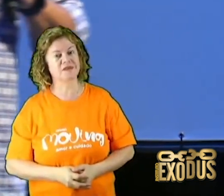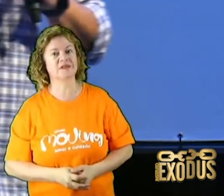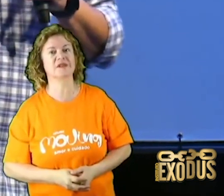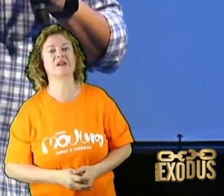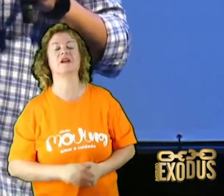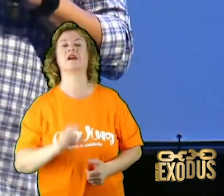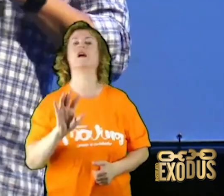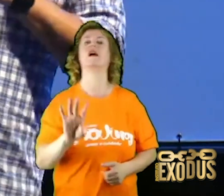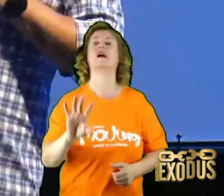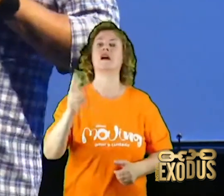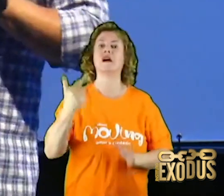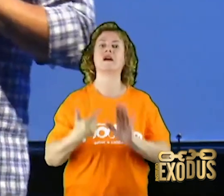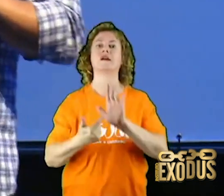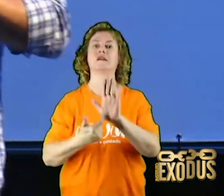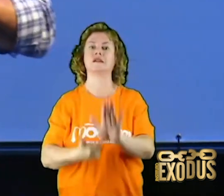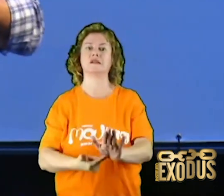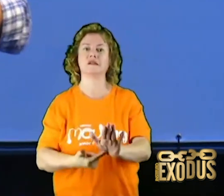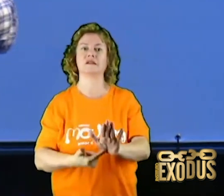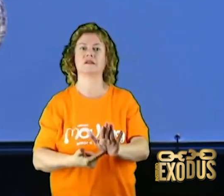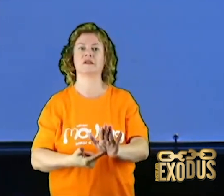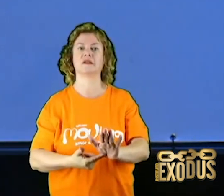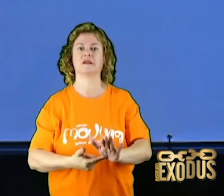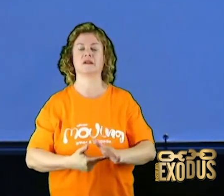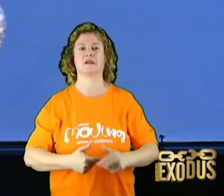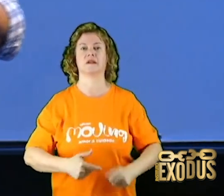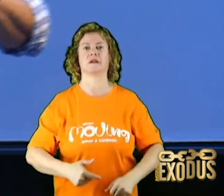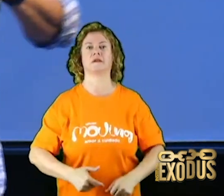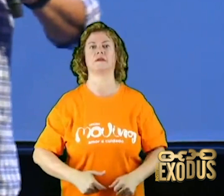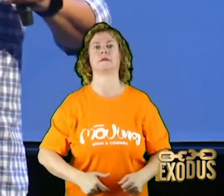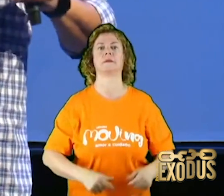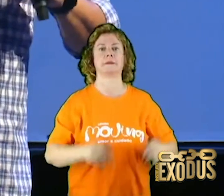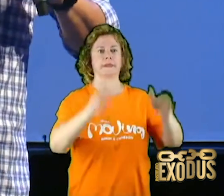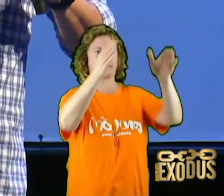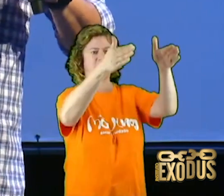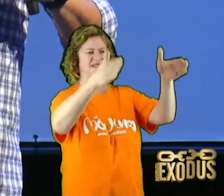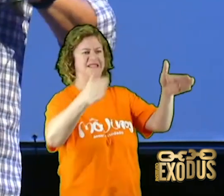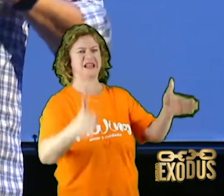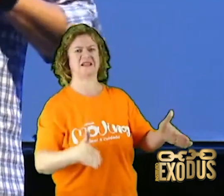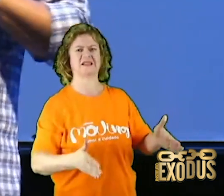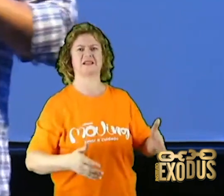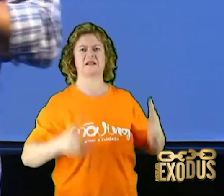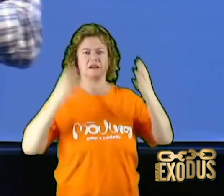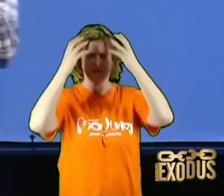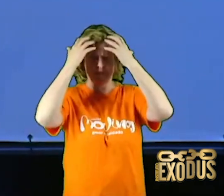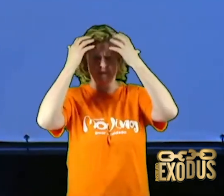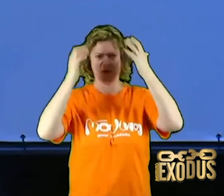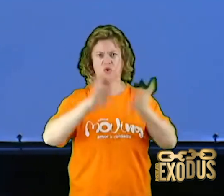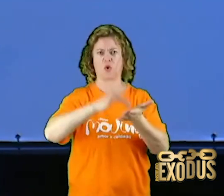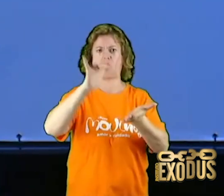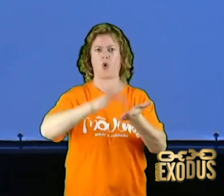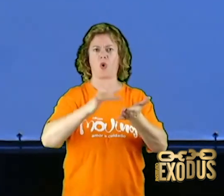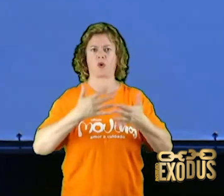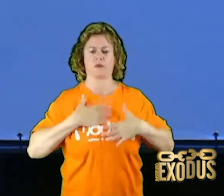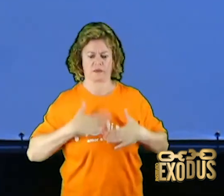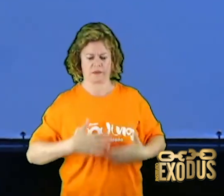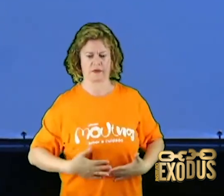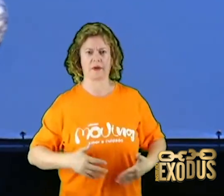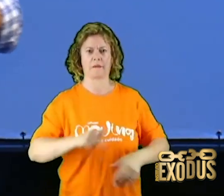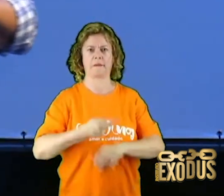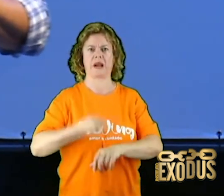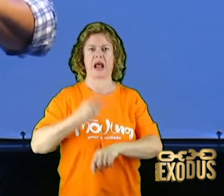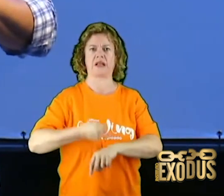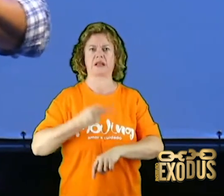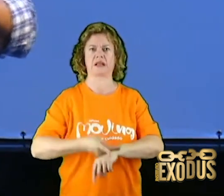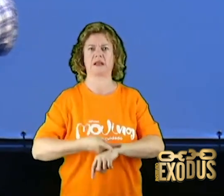reino, uma estátua com a cabeça de ouro, peito de prato, a cintura de bronze, o abdômen de bronze, as pernas de